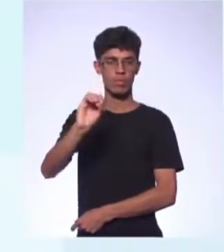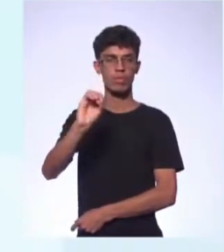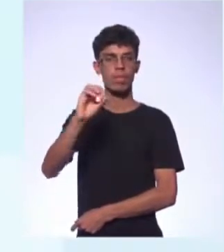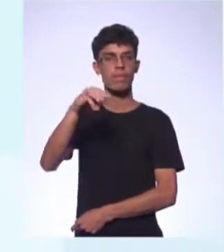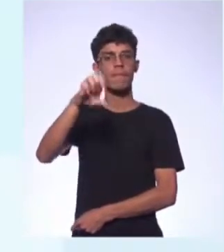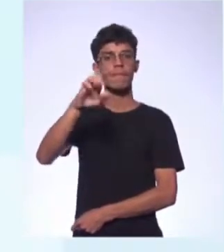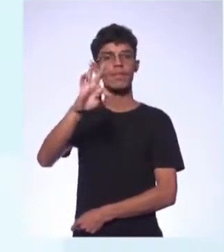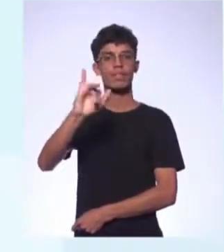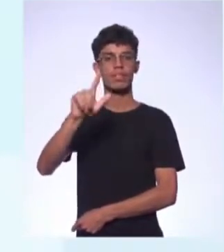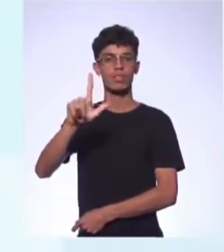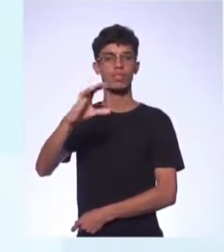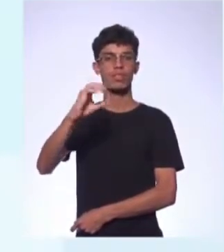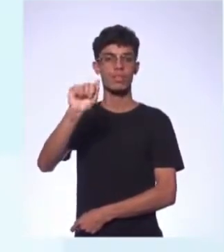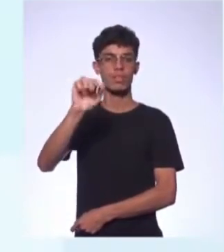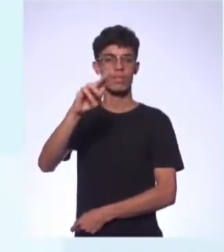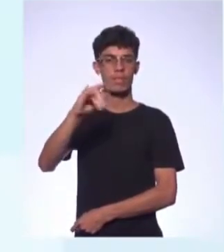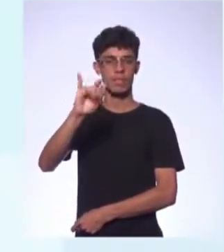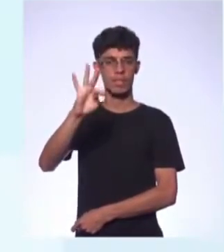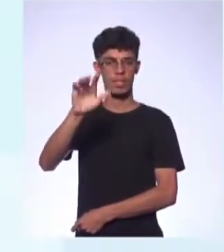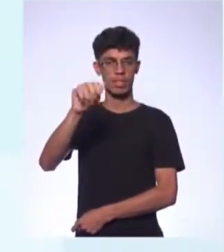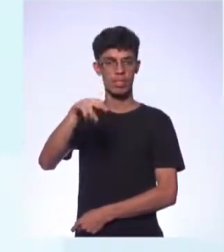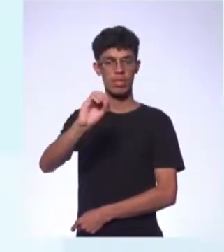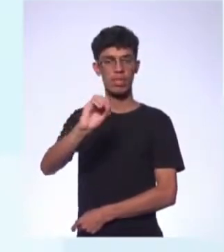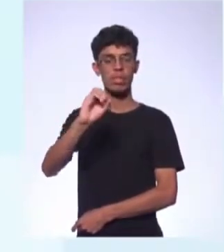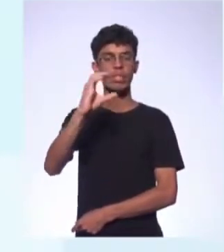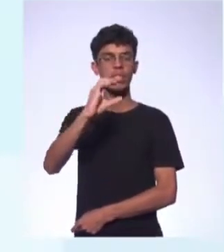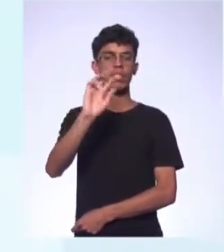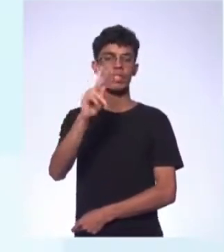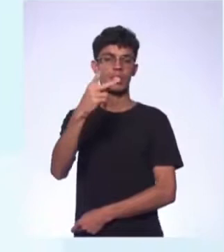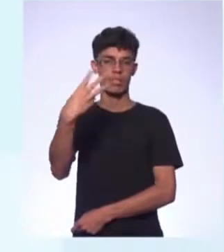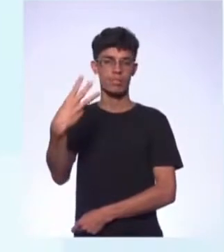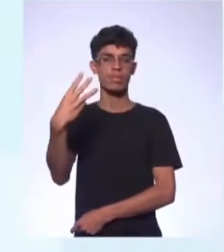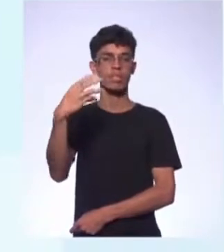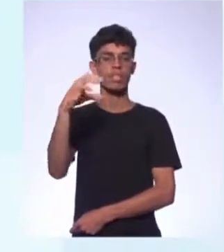metilmercaptano, ok? CH3SH.